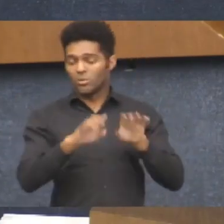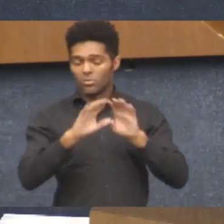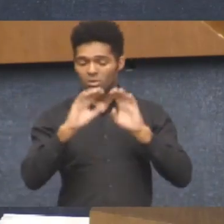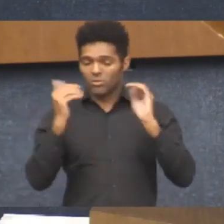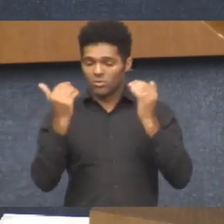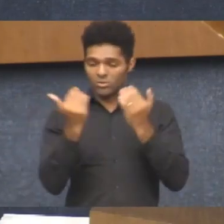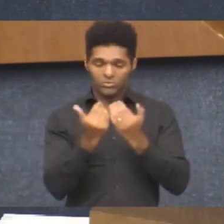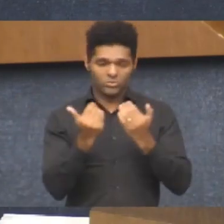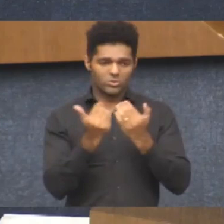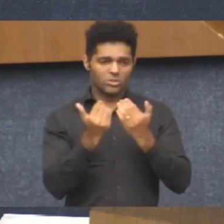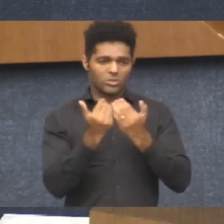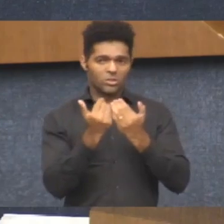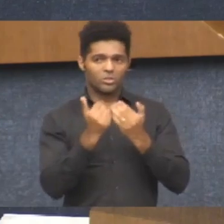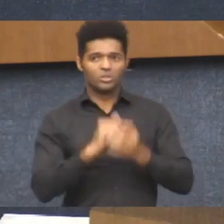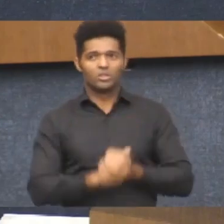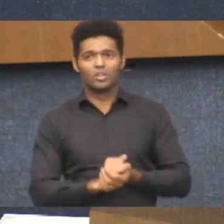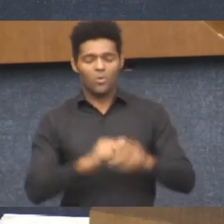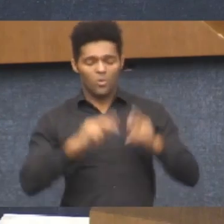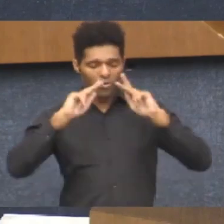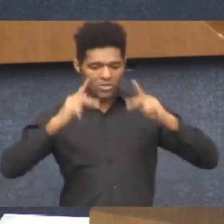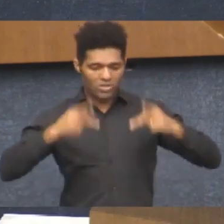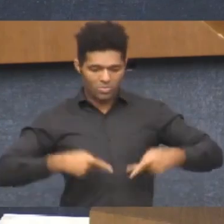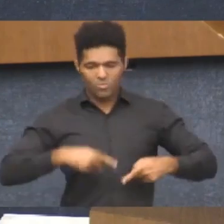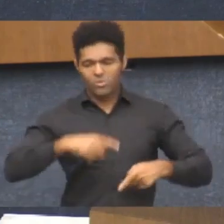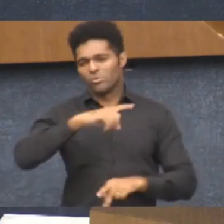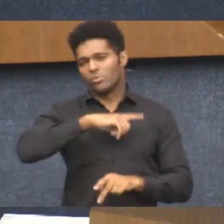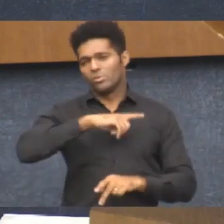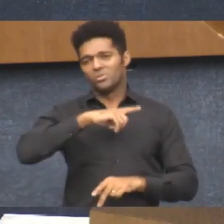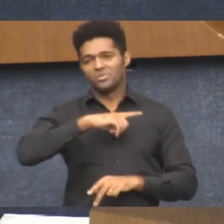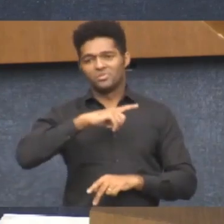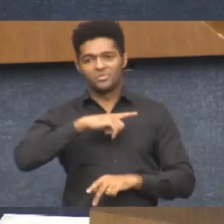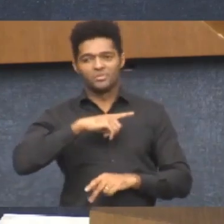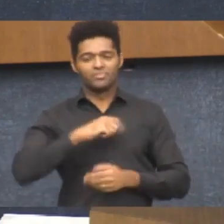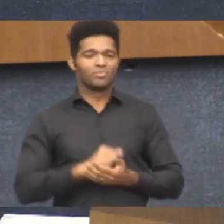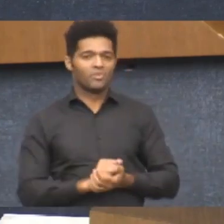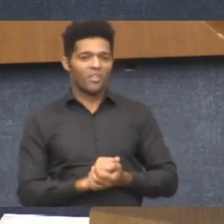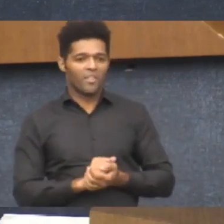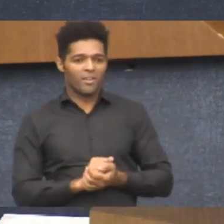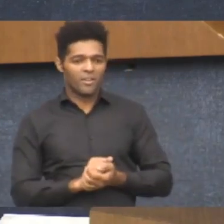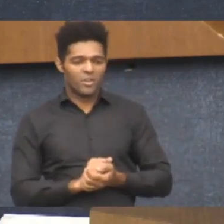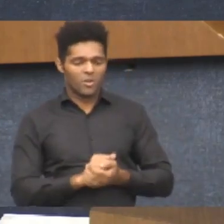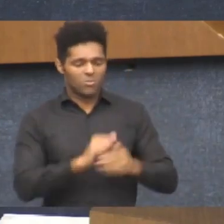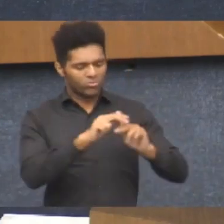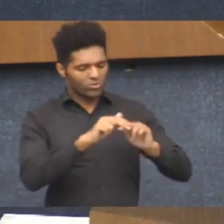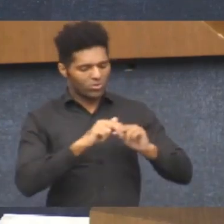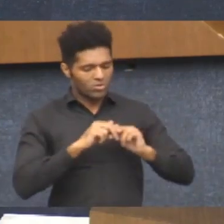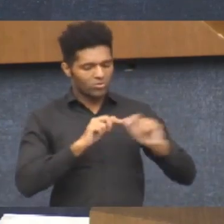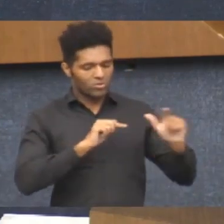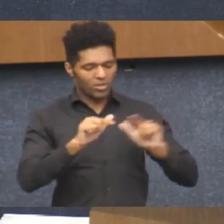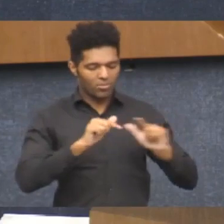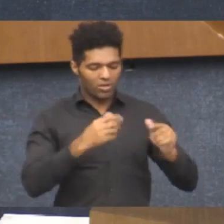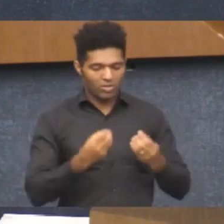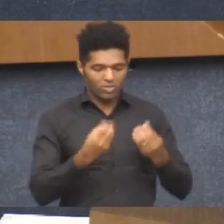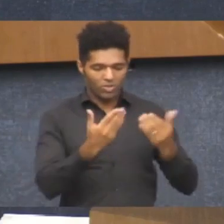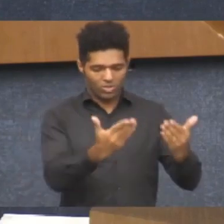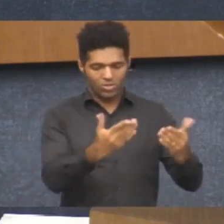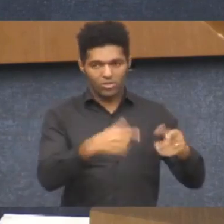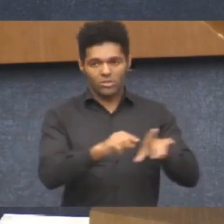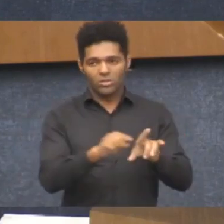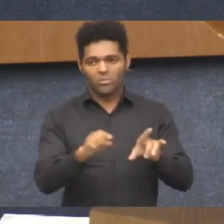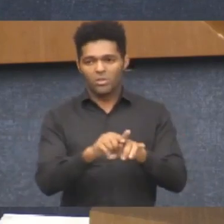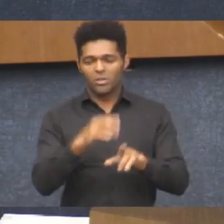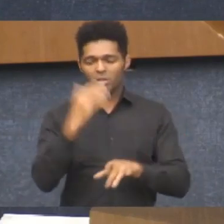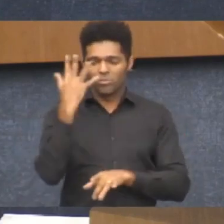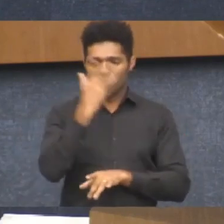comunidade, esse tipo de reconhecimento vem pelo aquilo que a gente entrega, e é bonito demais estar assistindo